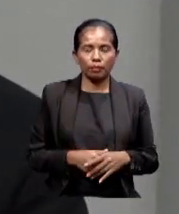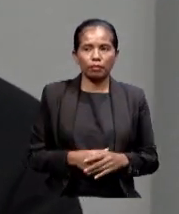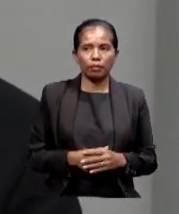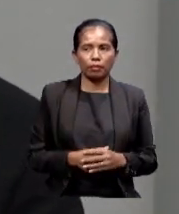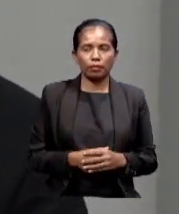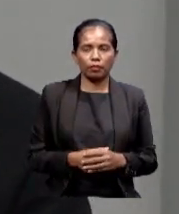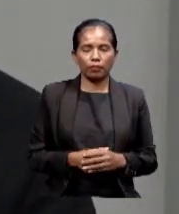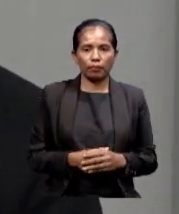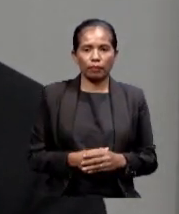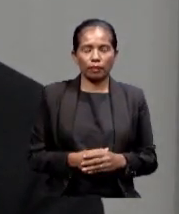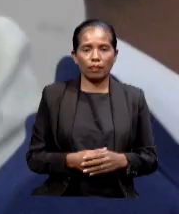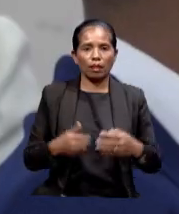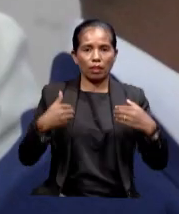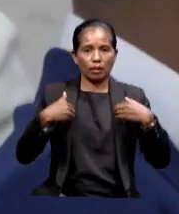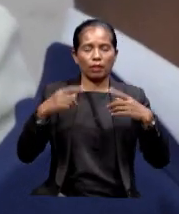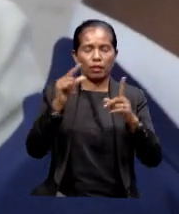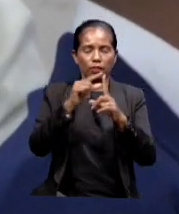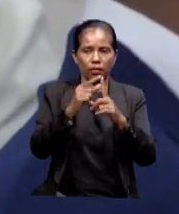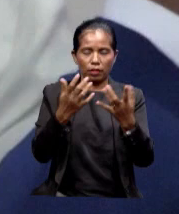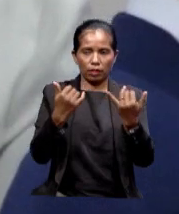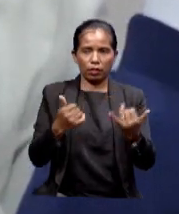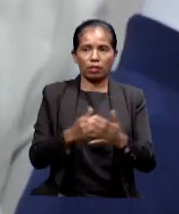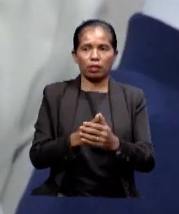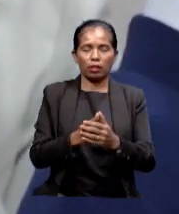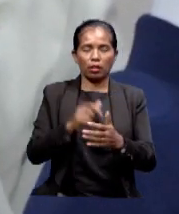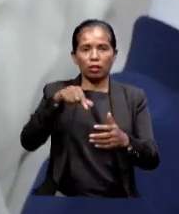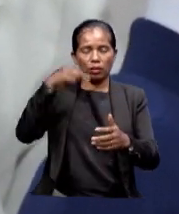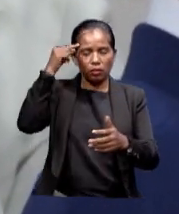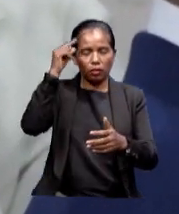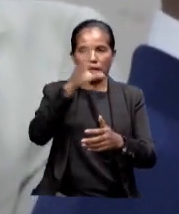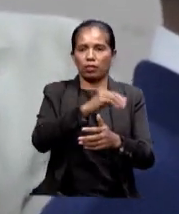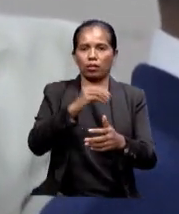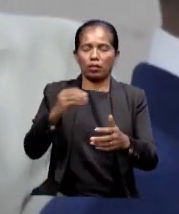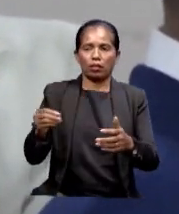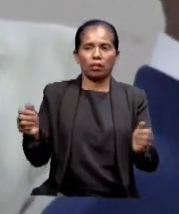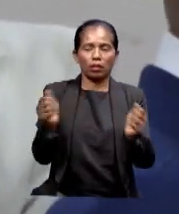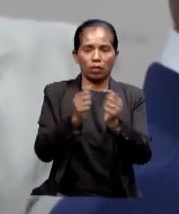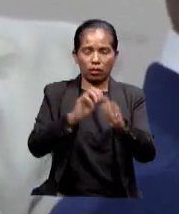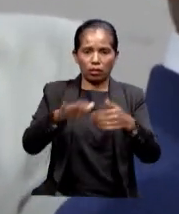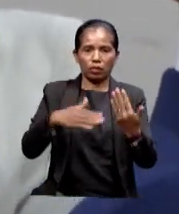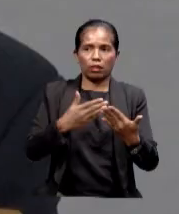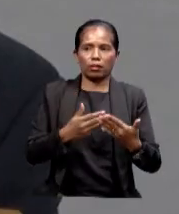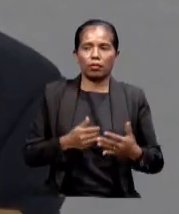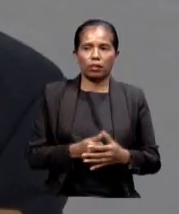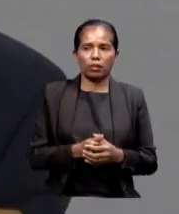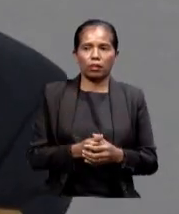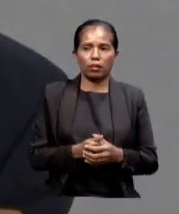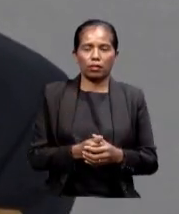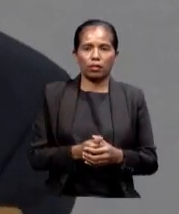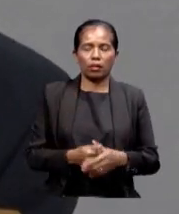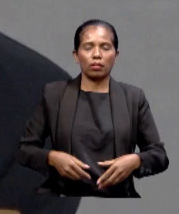E a perspectiva IDNB, boa governação e setor no nível outro, um dar